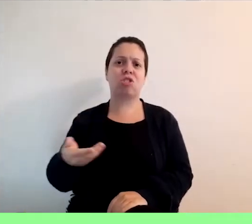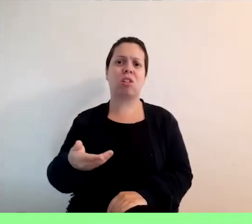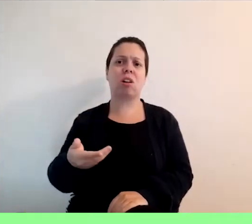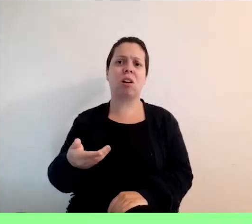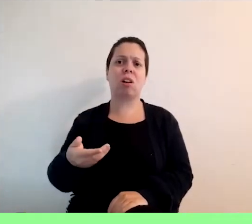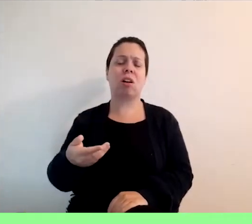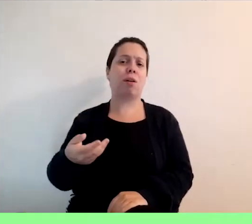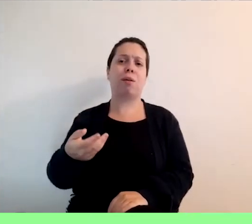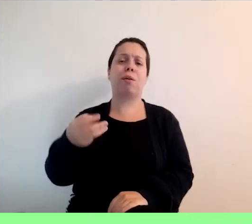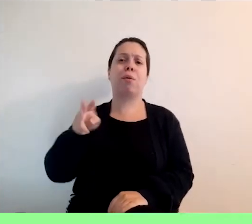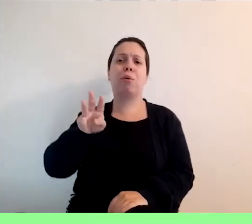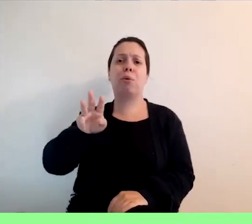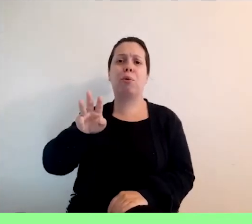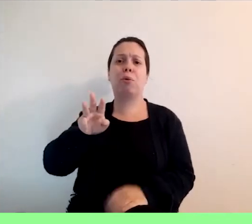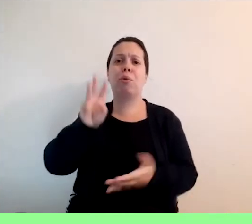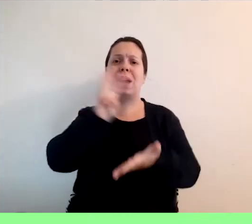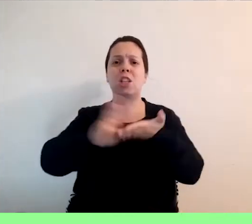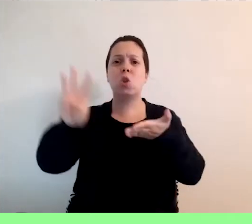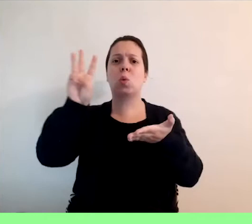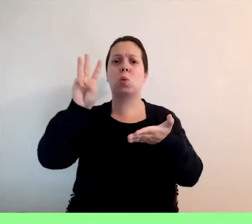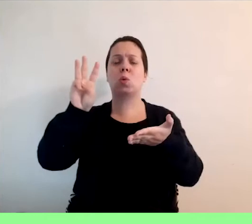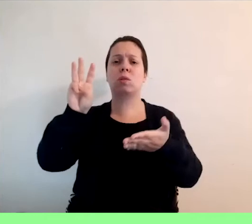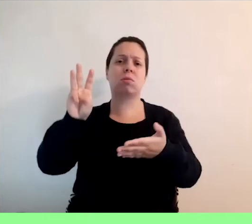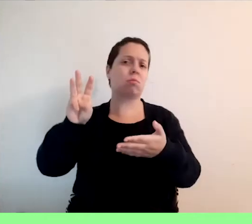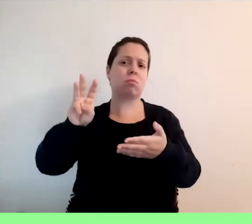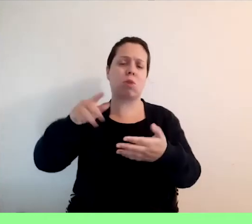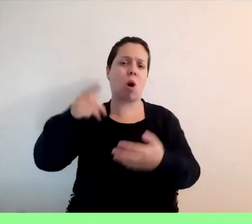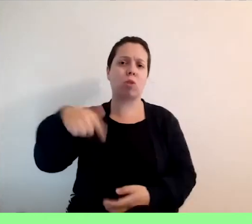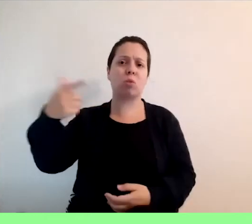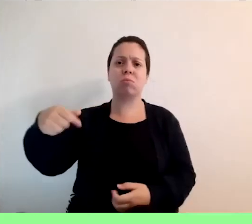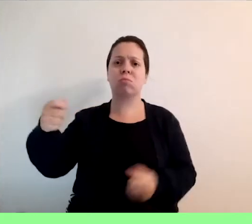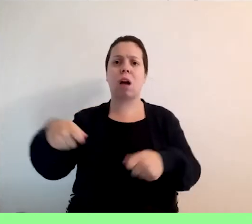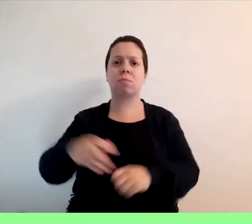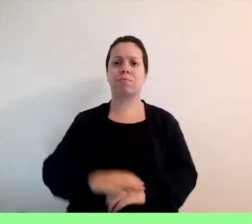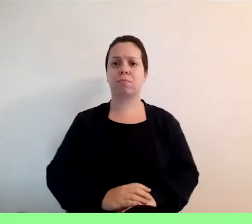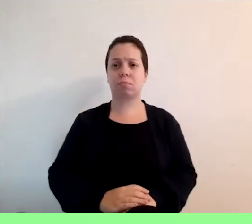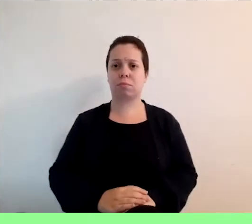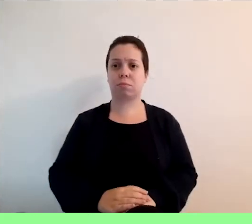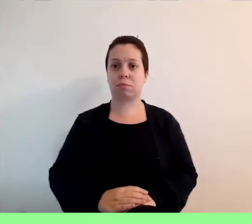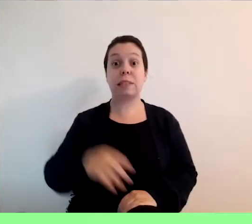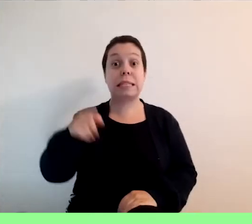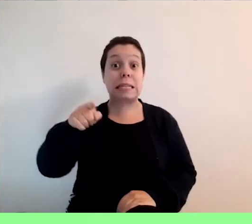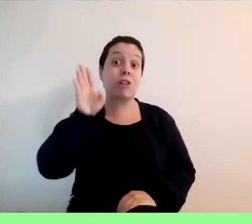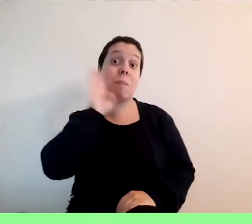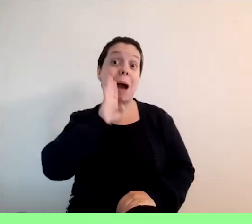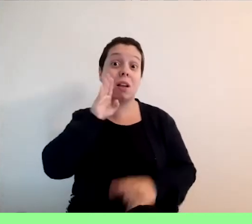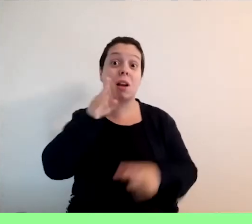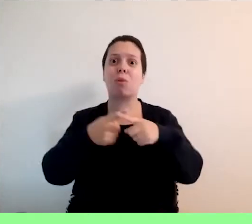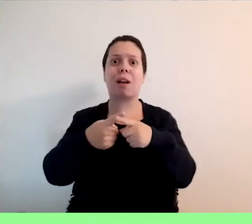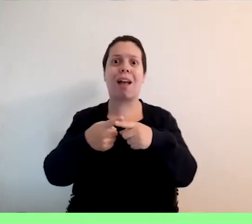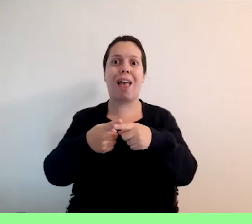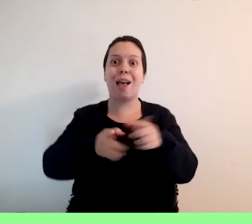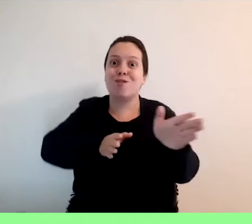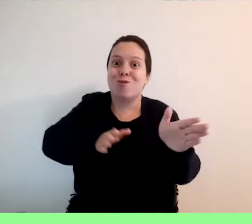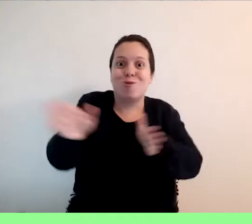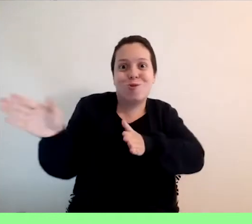Windows, Apple, tudo funciona. O que Então, é isso é, incrível, né? Porque é mais acessibilidade ainda.